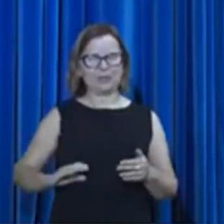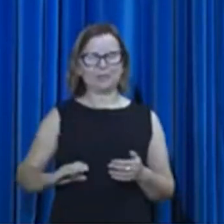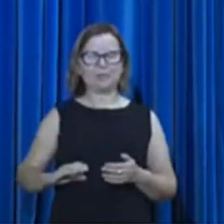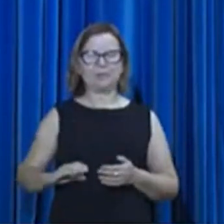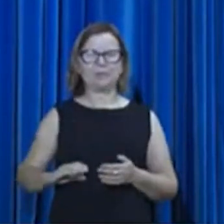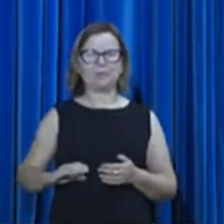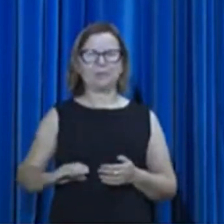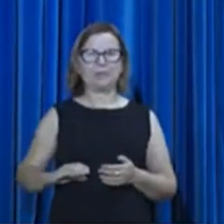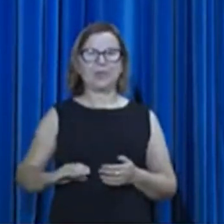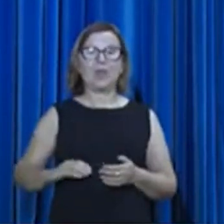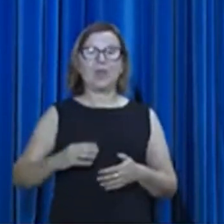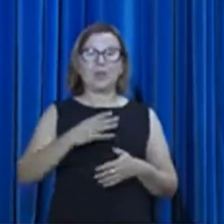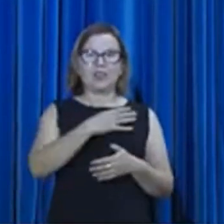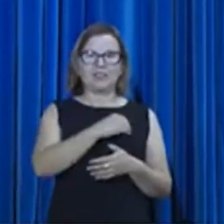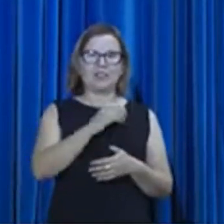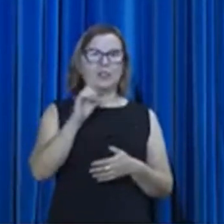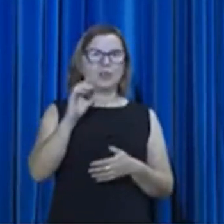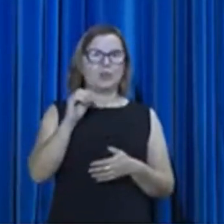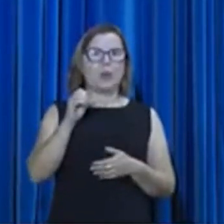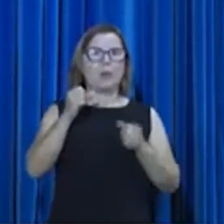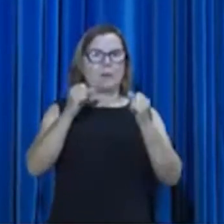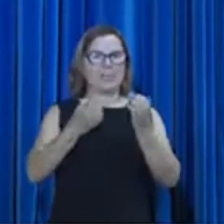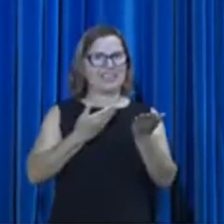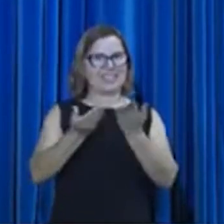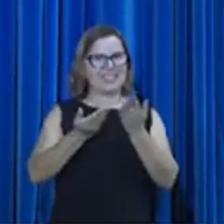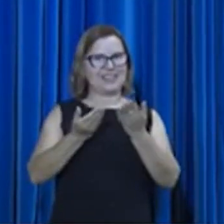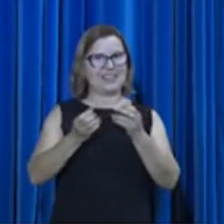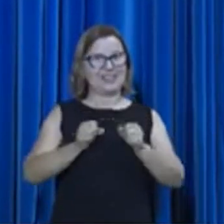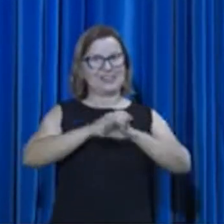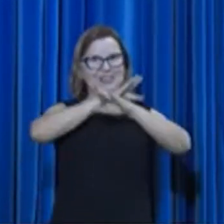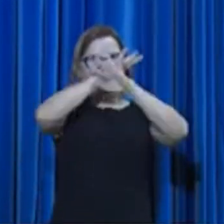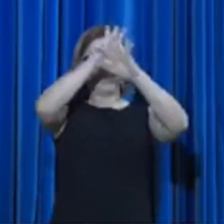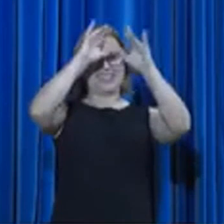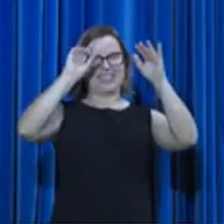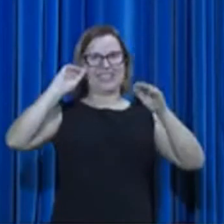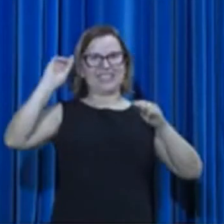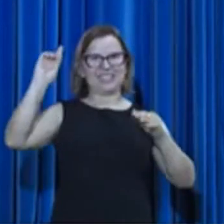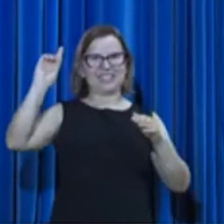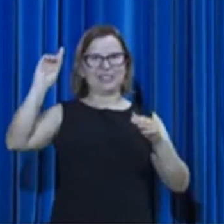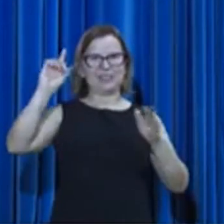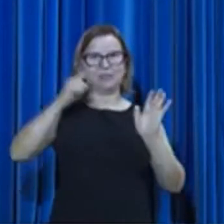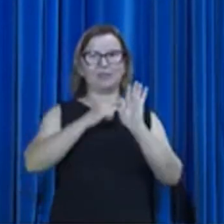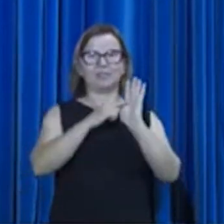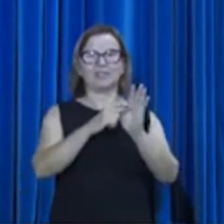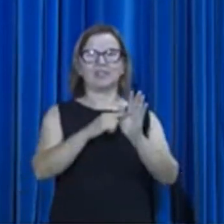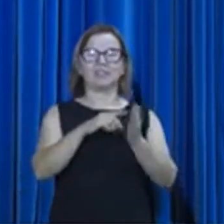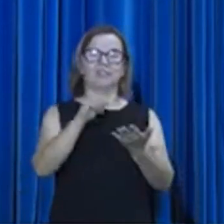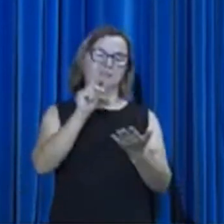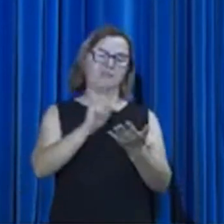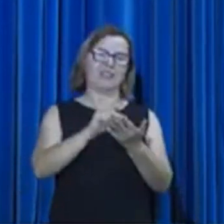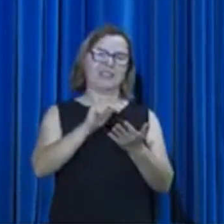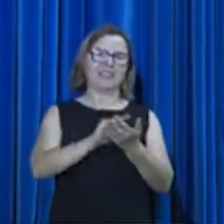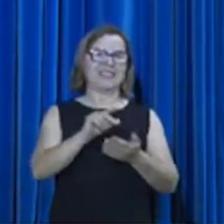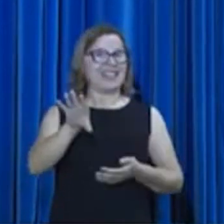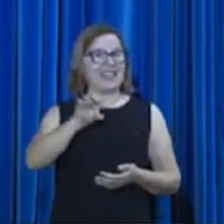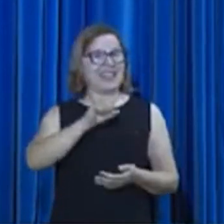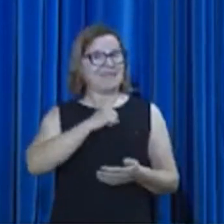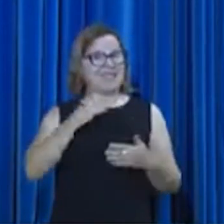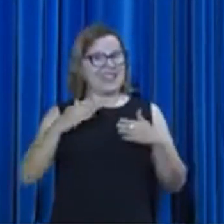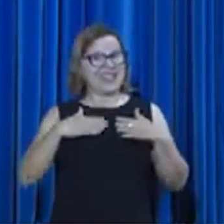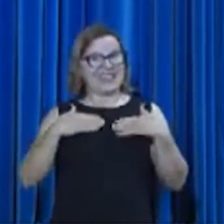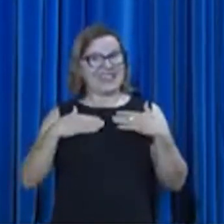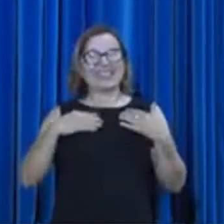podem servir e glorificar a Deus na expressão verdadeira de amor e alegria